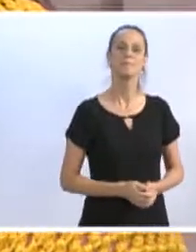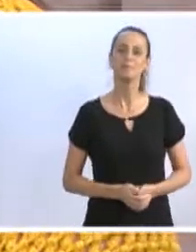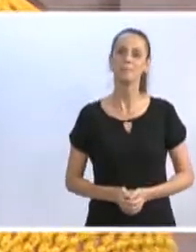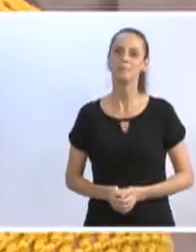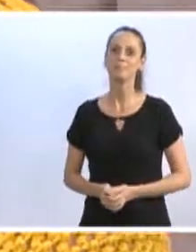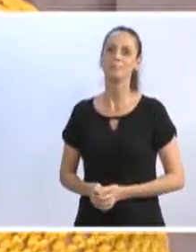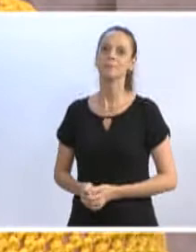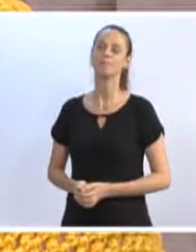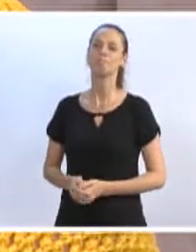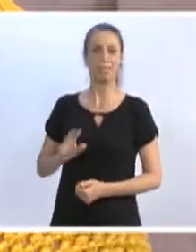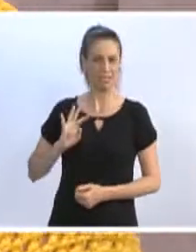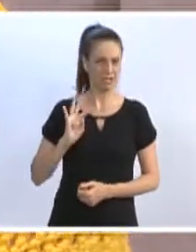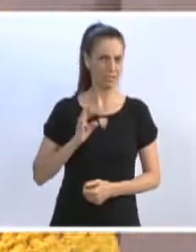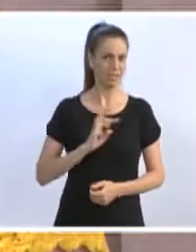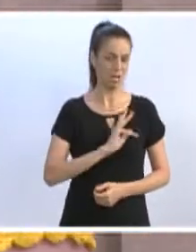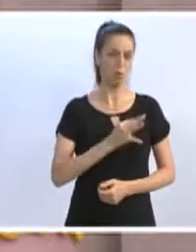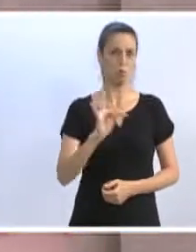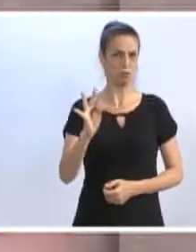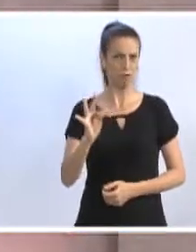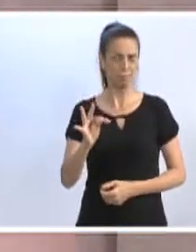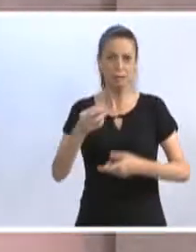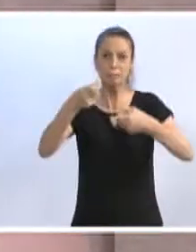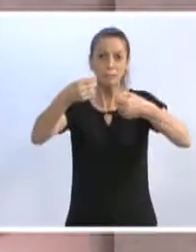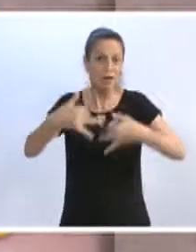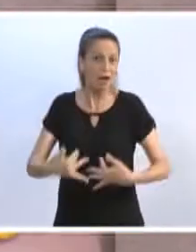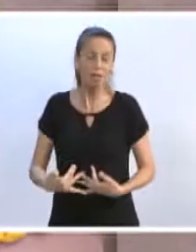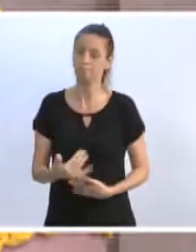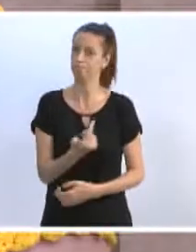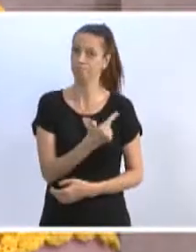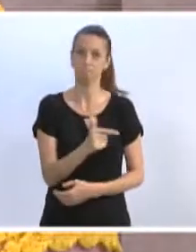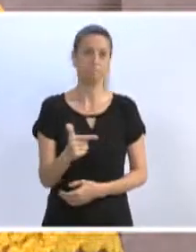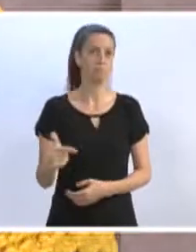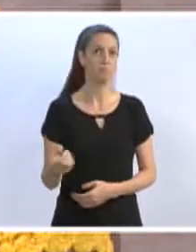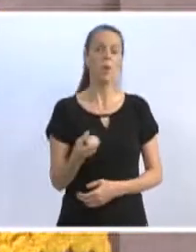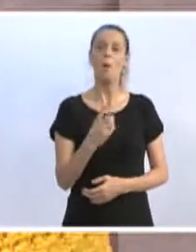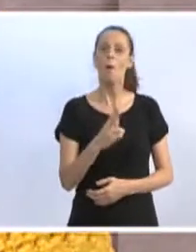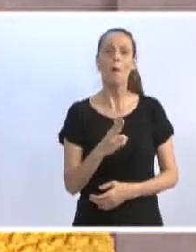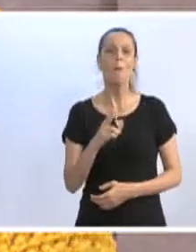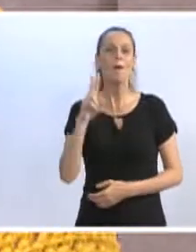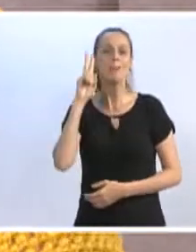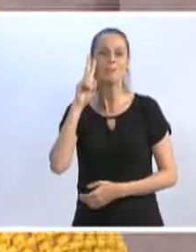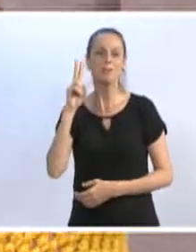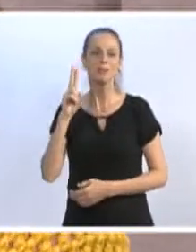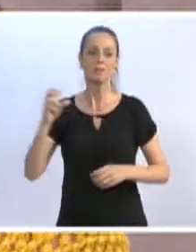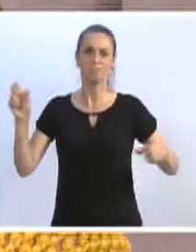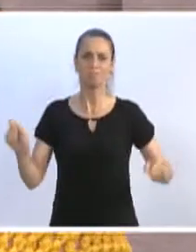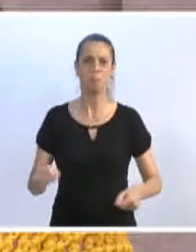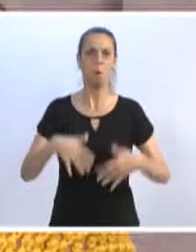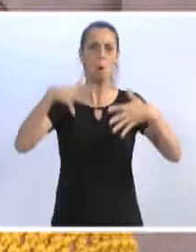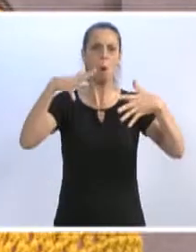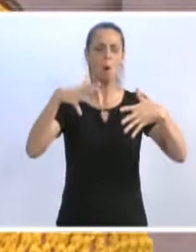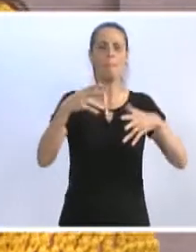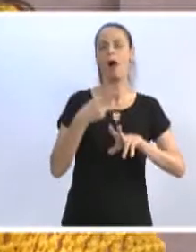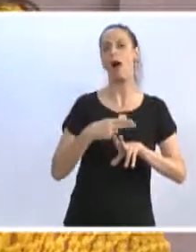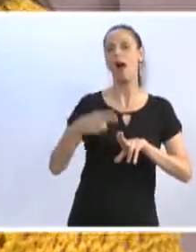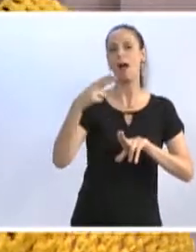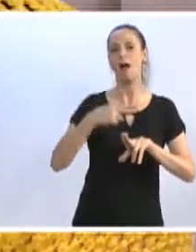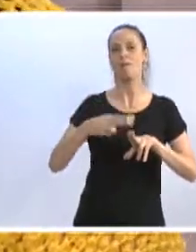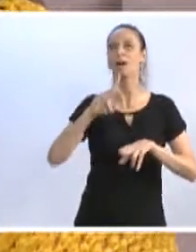Teologia pra explicar, ou Big Bang pra